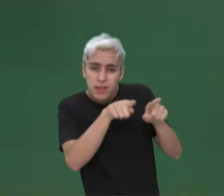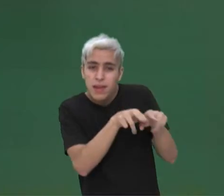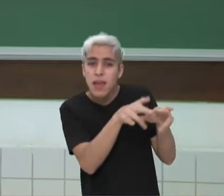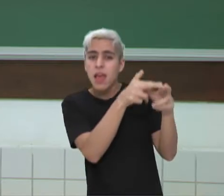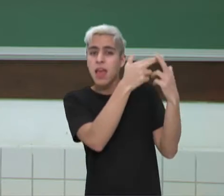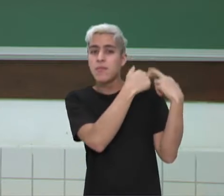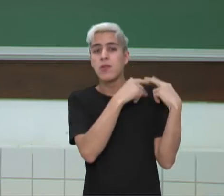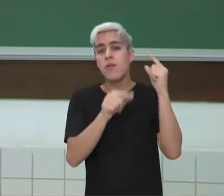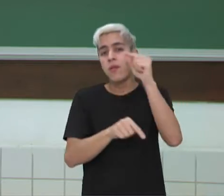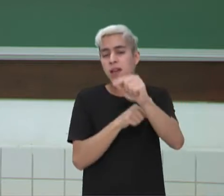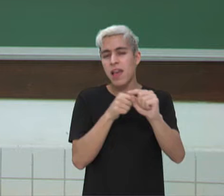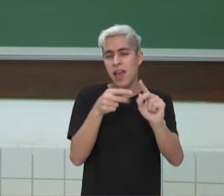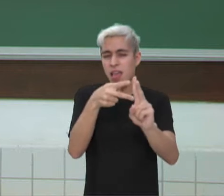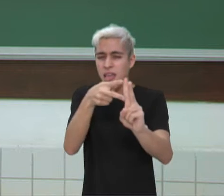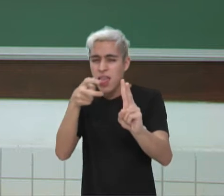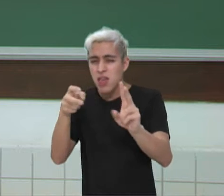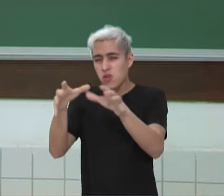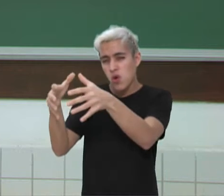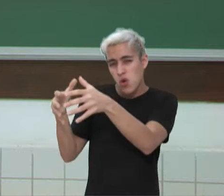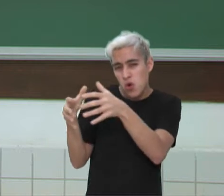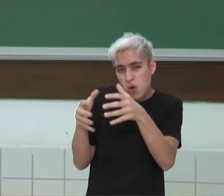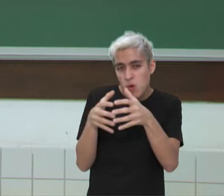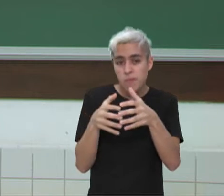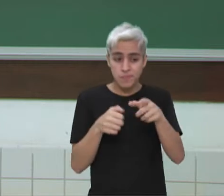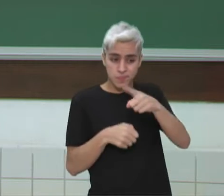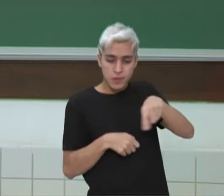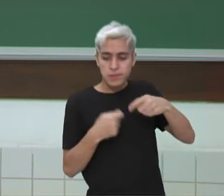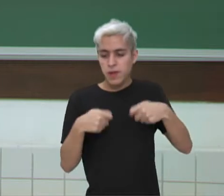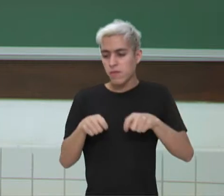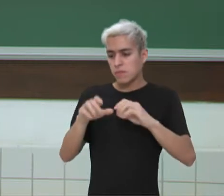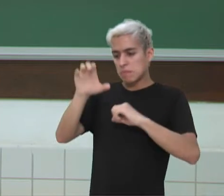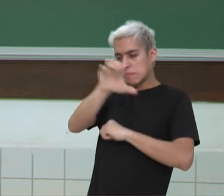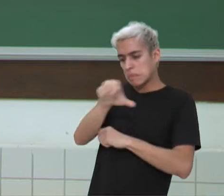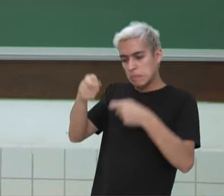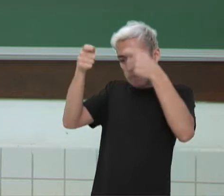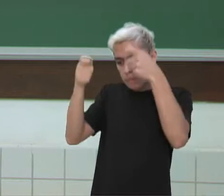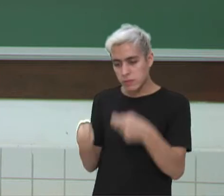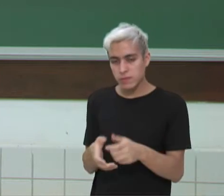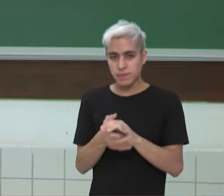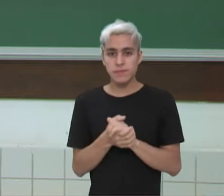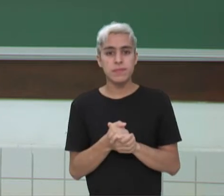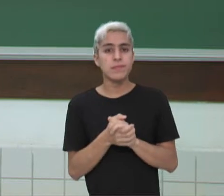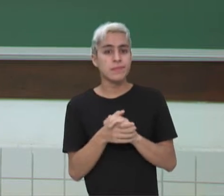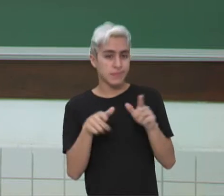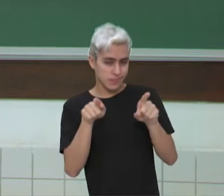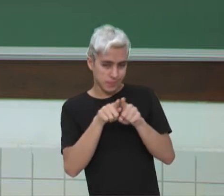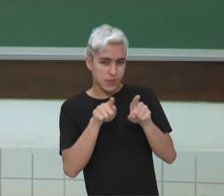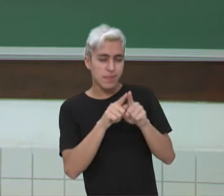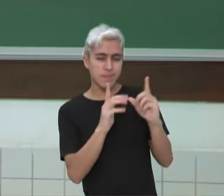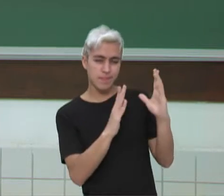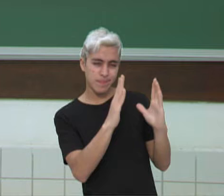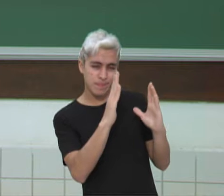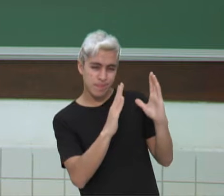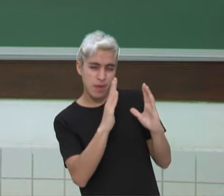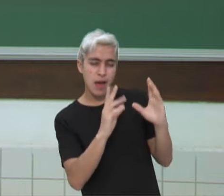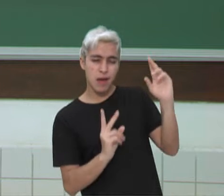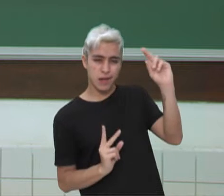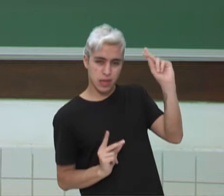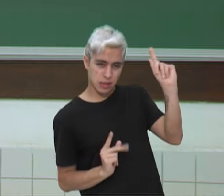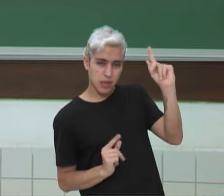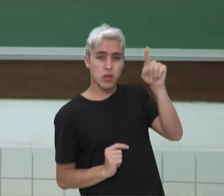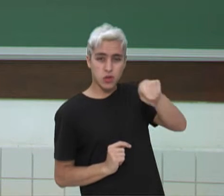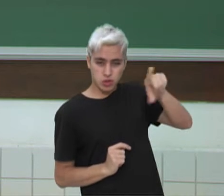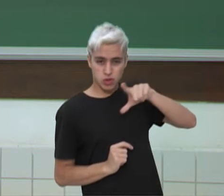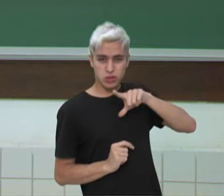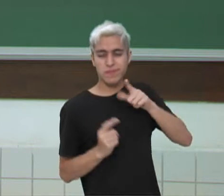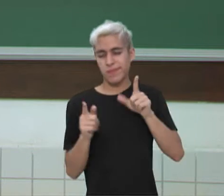cristianização dos índios. Lembra a ação dos padres jesuítas? Boa, também na parte espanhola, como a gente já falou na parte do que